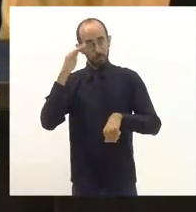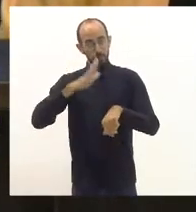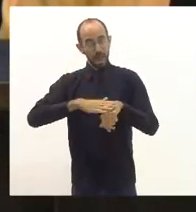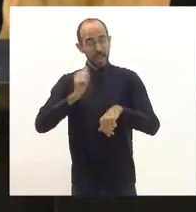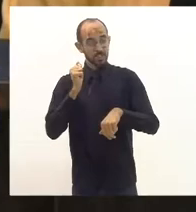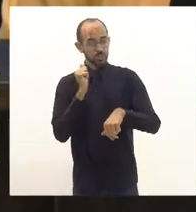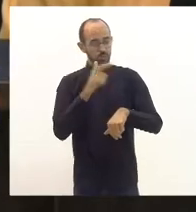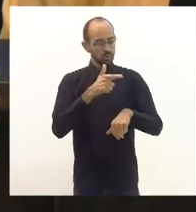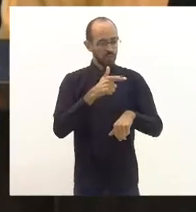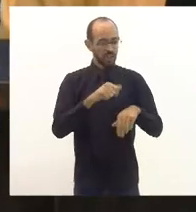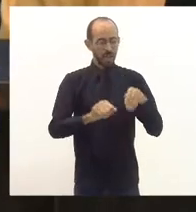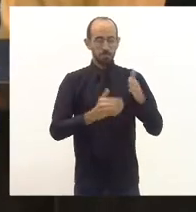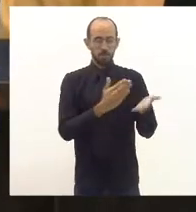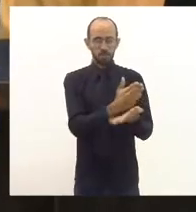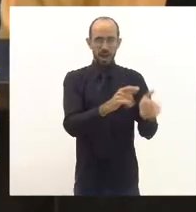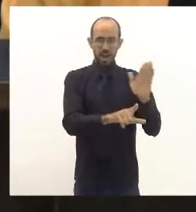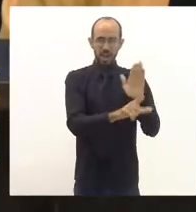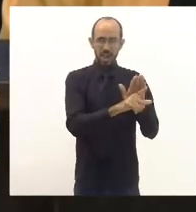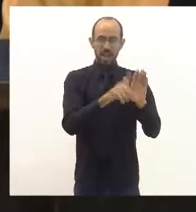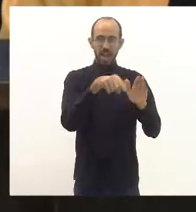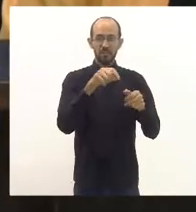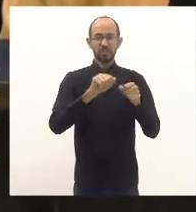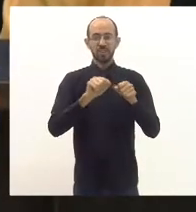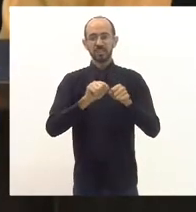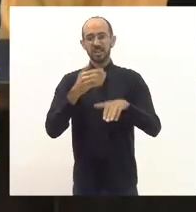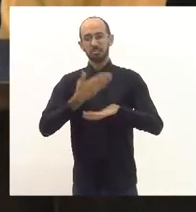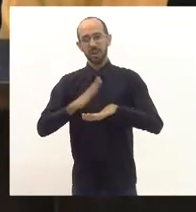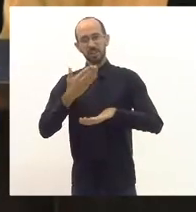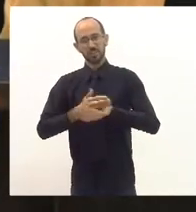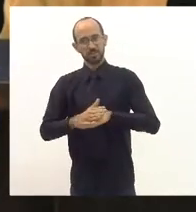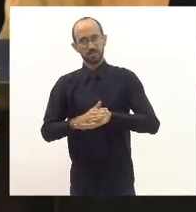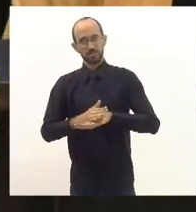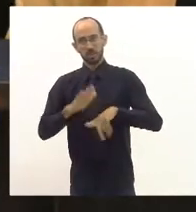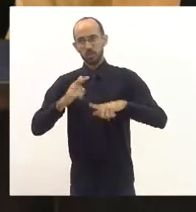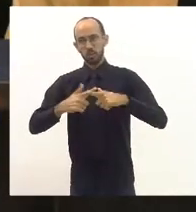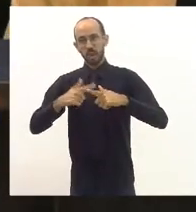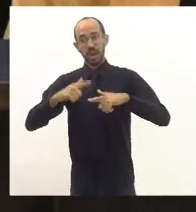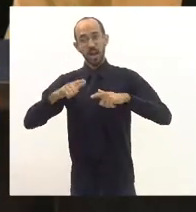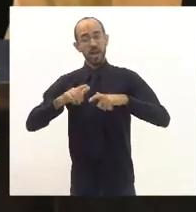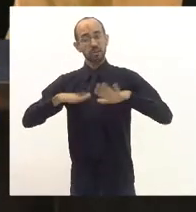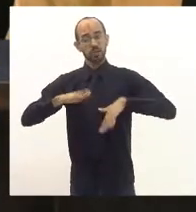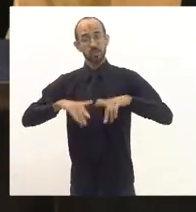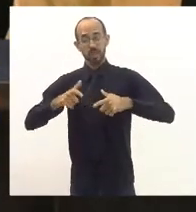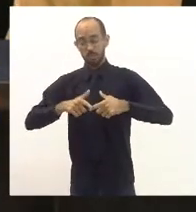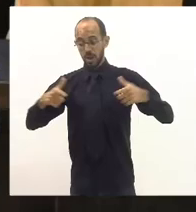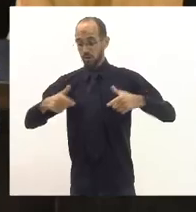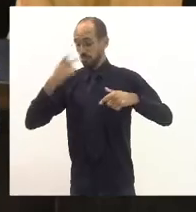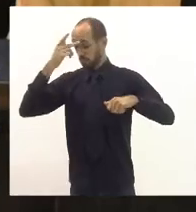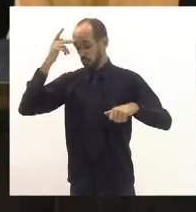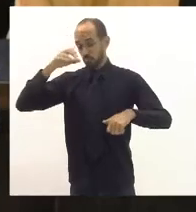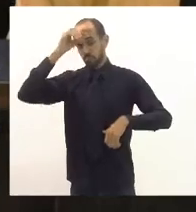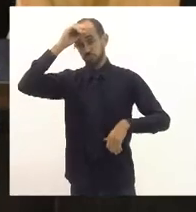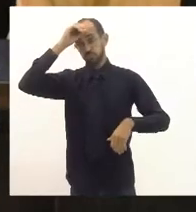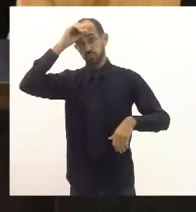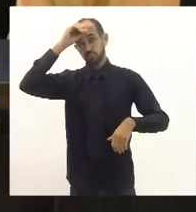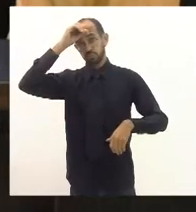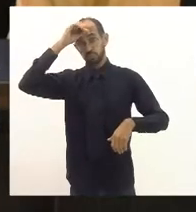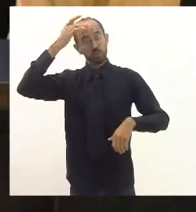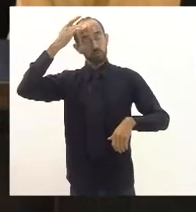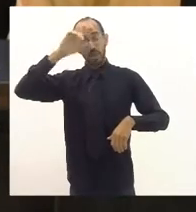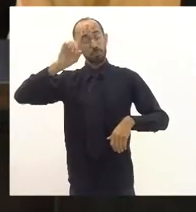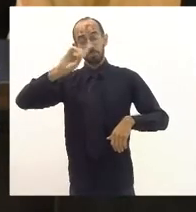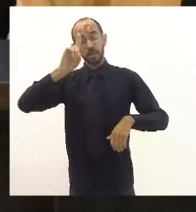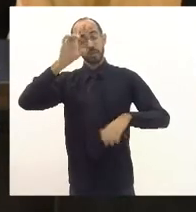cumprida. E, muitas vezes, os próprios interessados não tinham a menor noção que existia a lei. Não sabiam dos direitos a que eles tinham